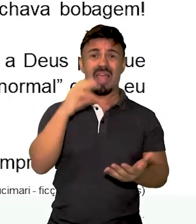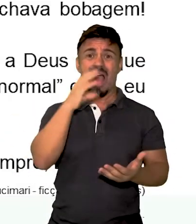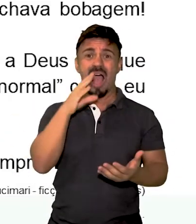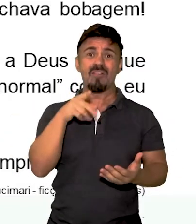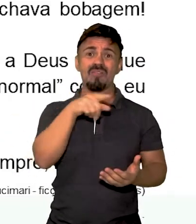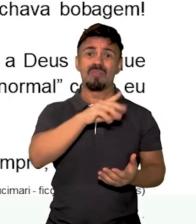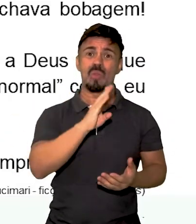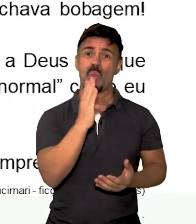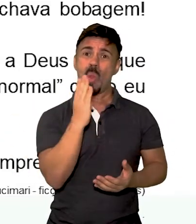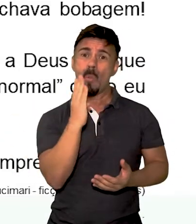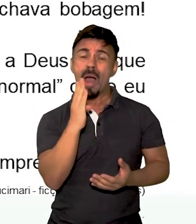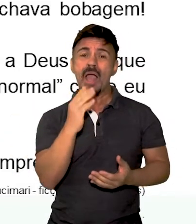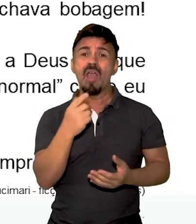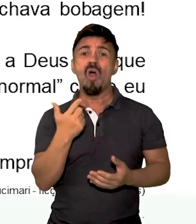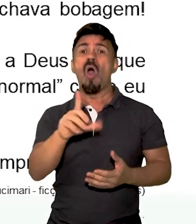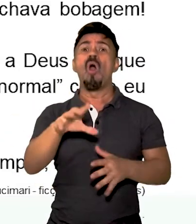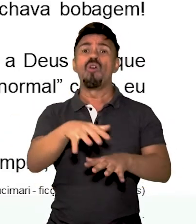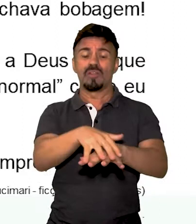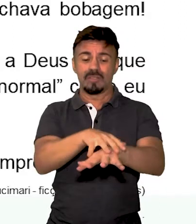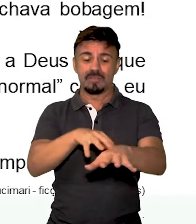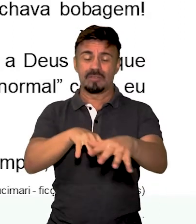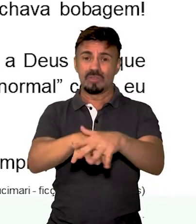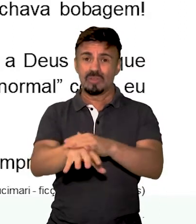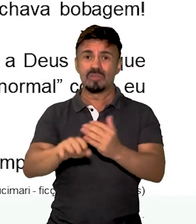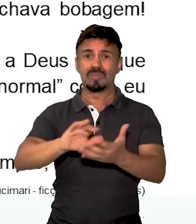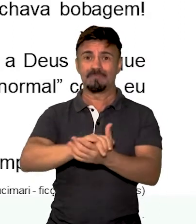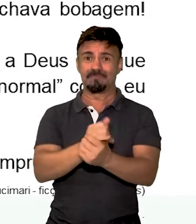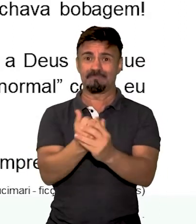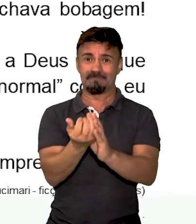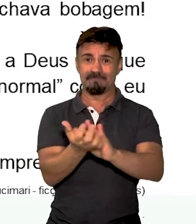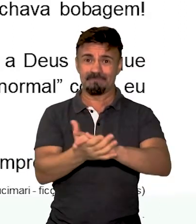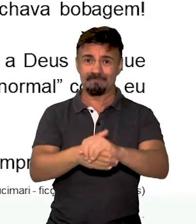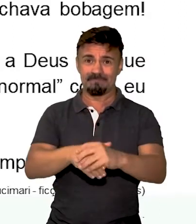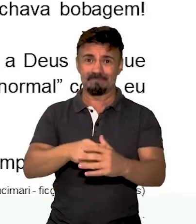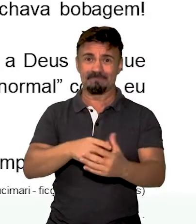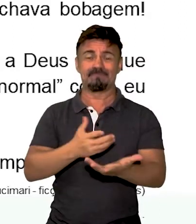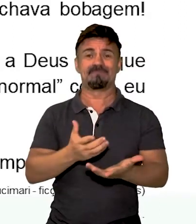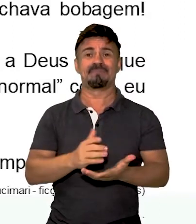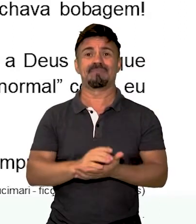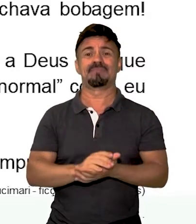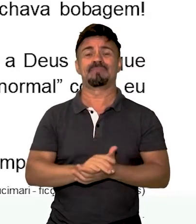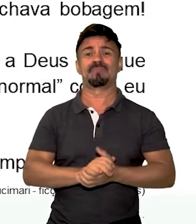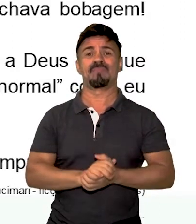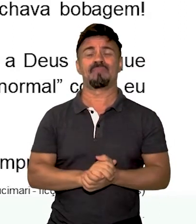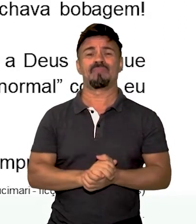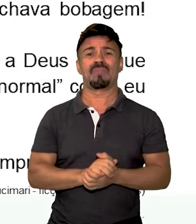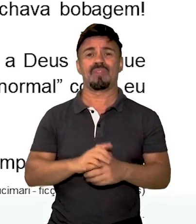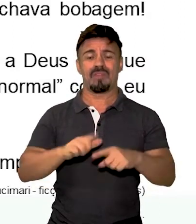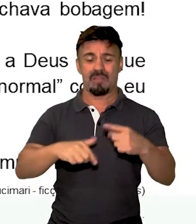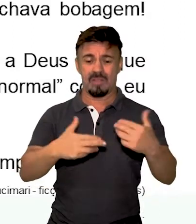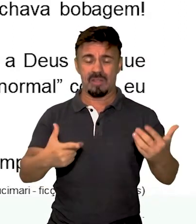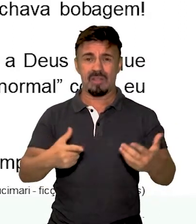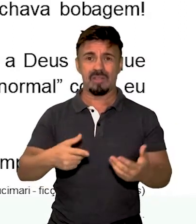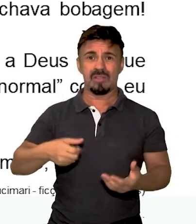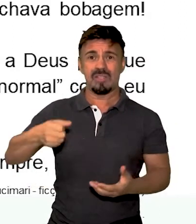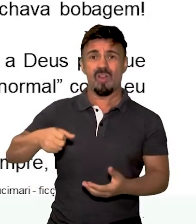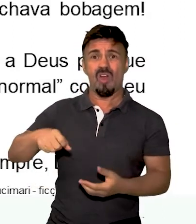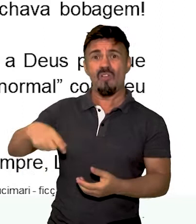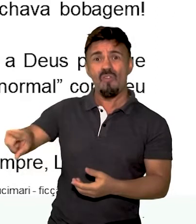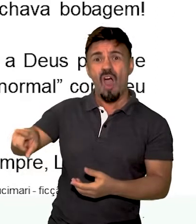põe outra luva e lava os produtos com sabão. Jogue as sacolas fora.